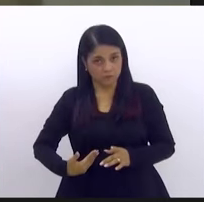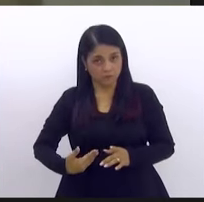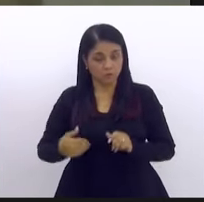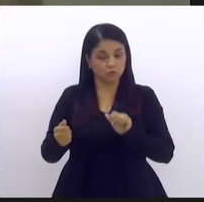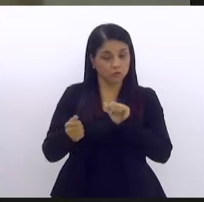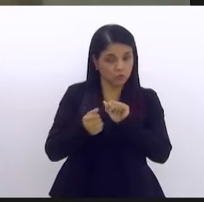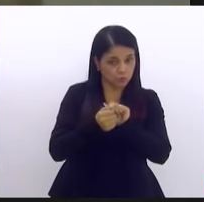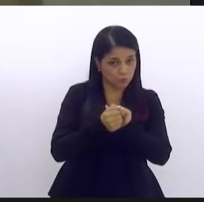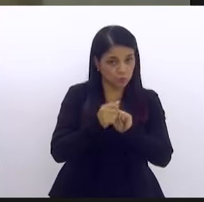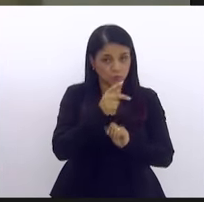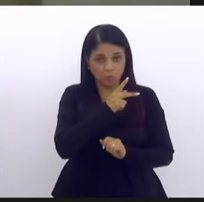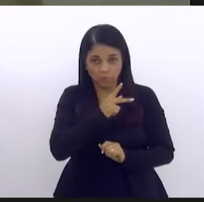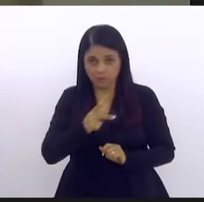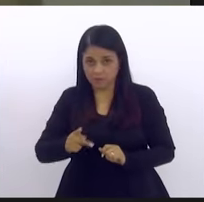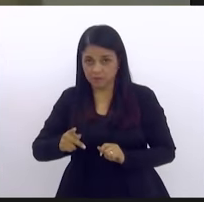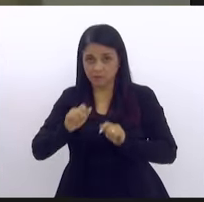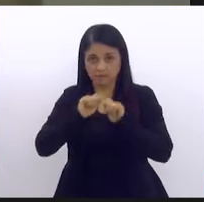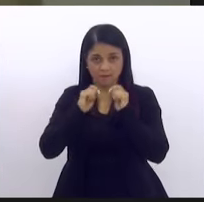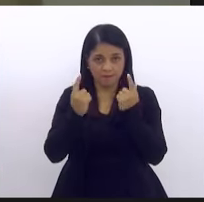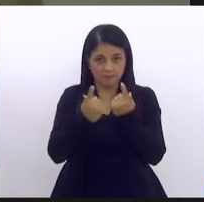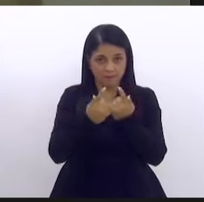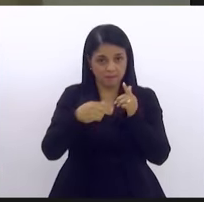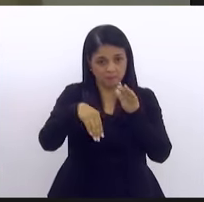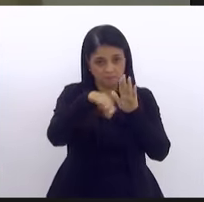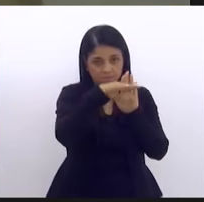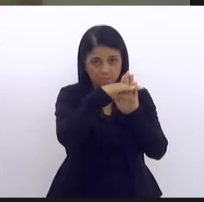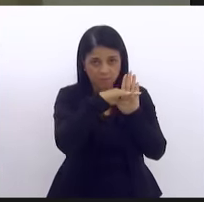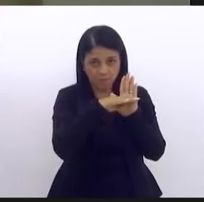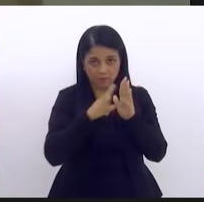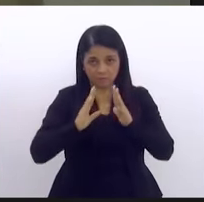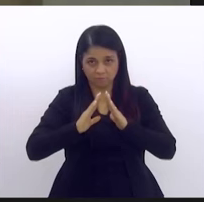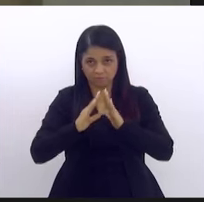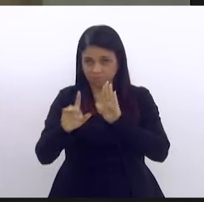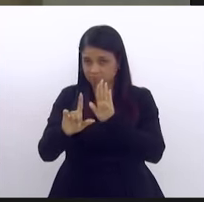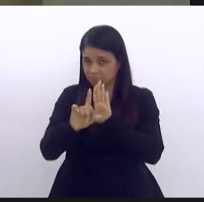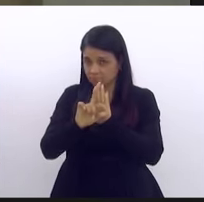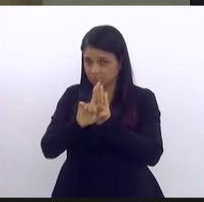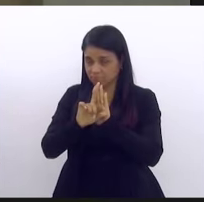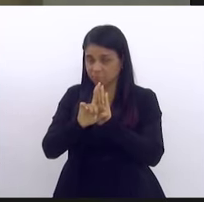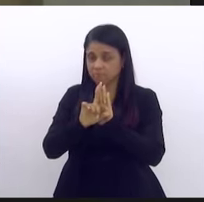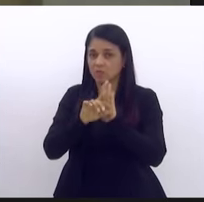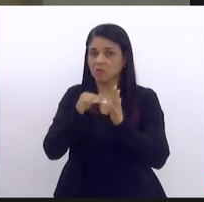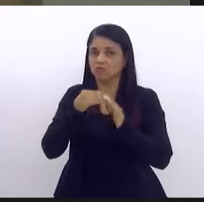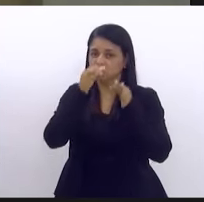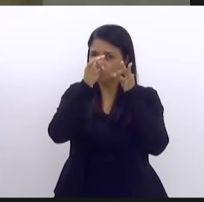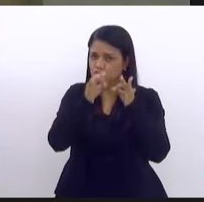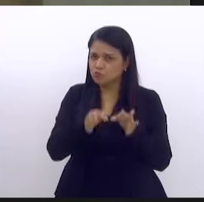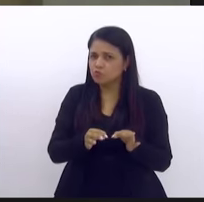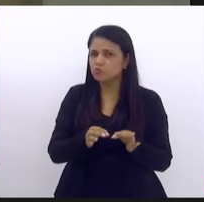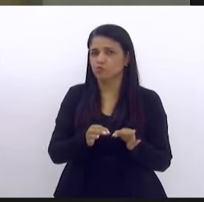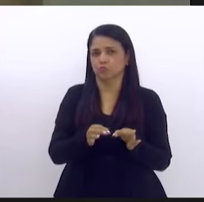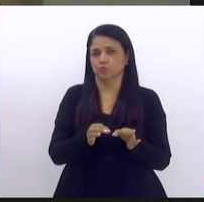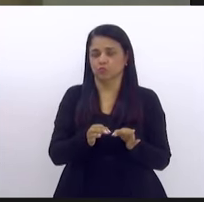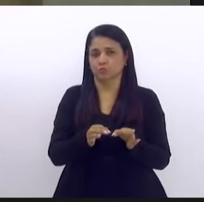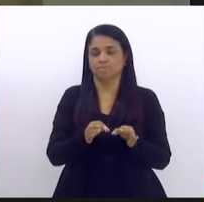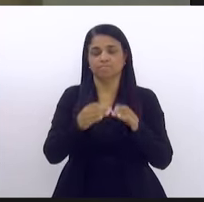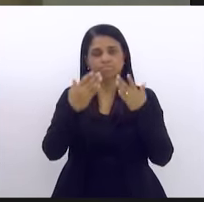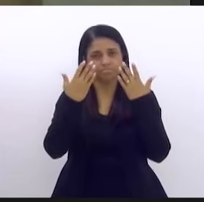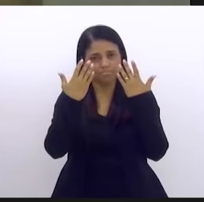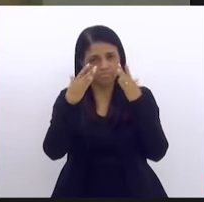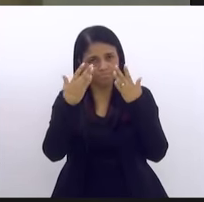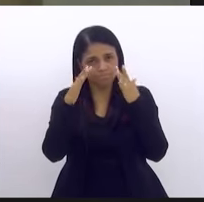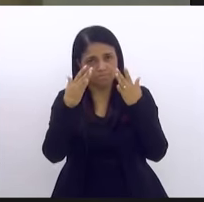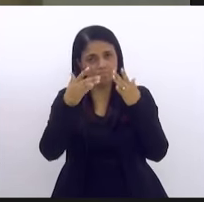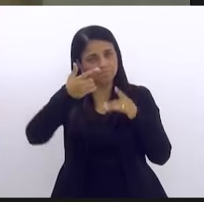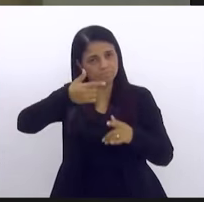juntamente com o senhor que faz a pauta dessa casa, entende que isso é um clamor justo. E, mais uma vez, eu quero parabenizar a